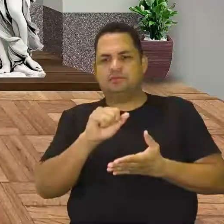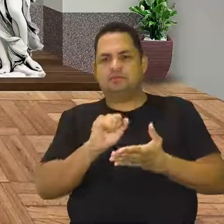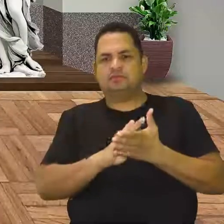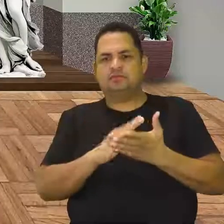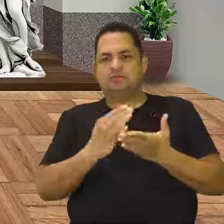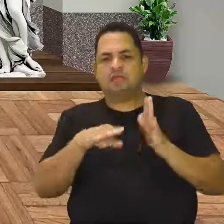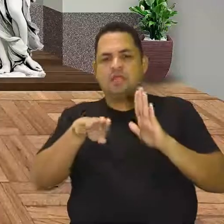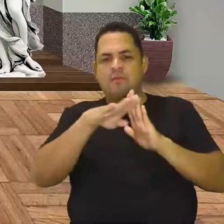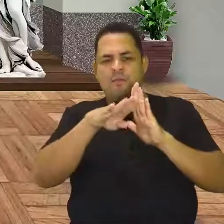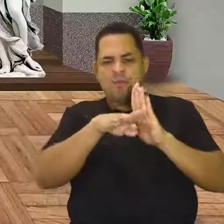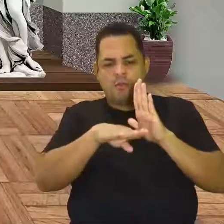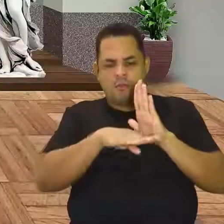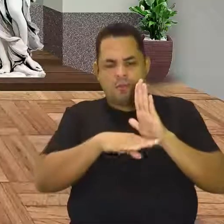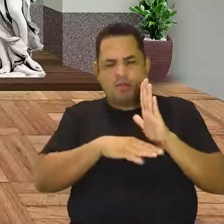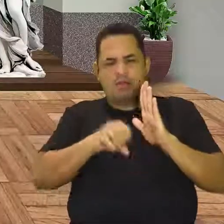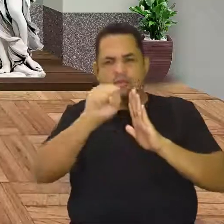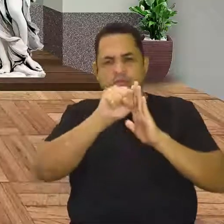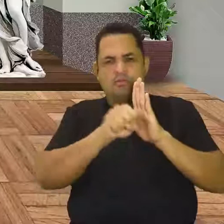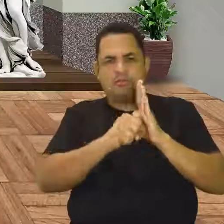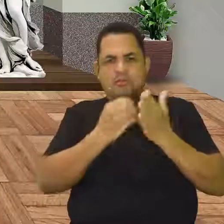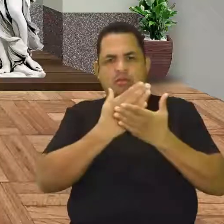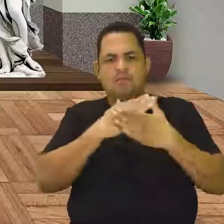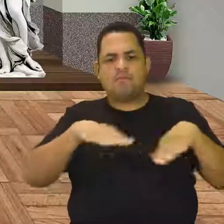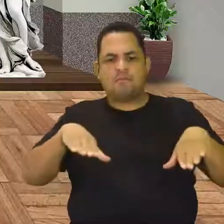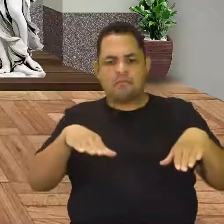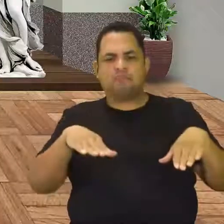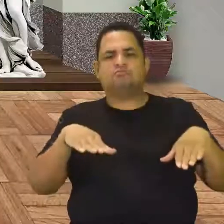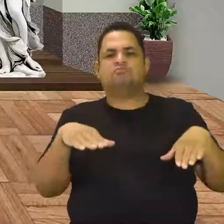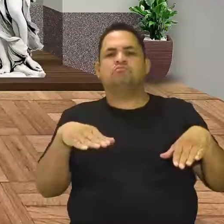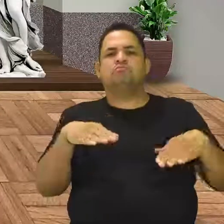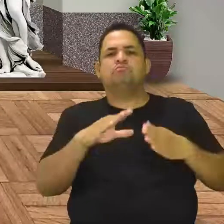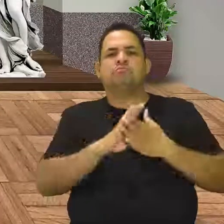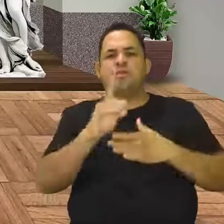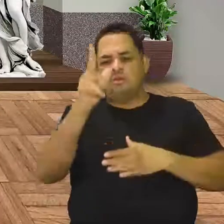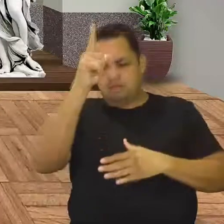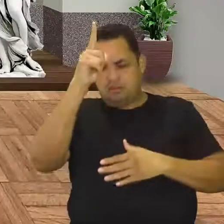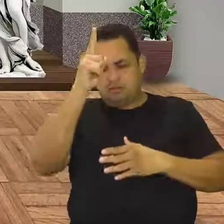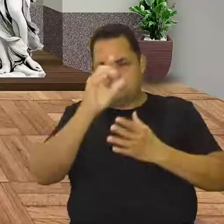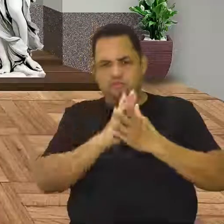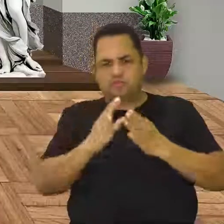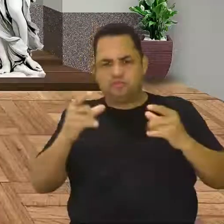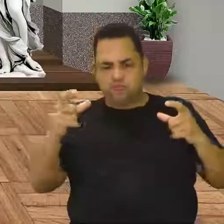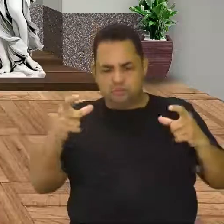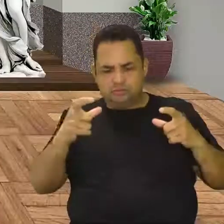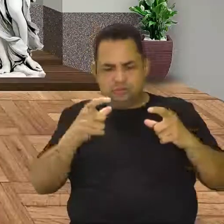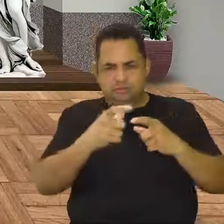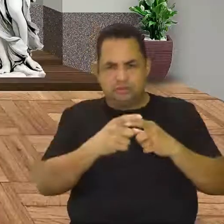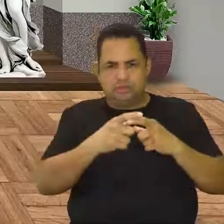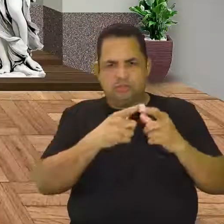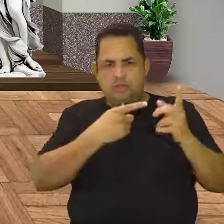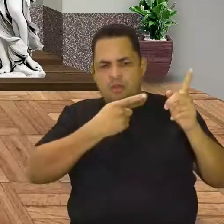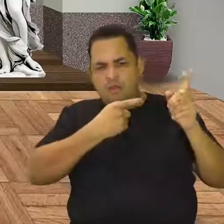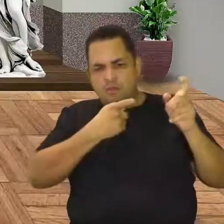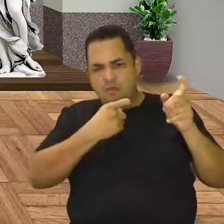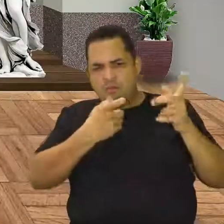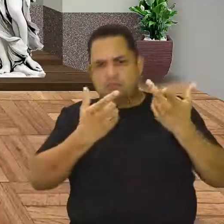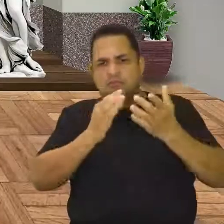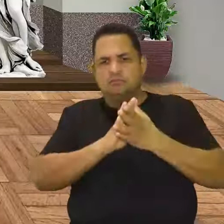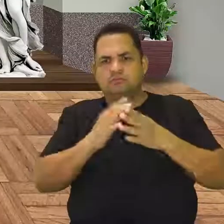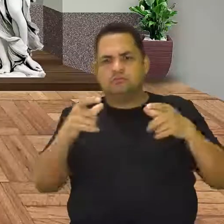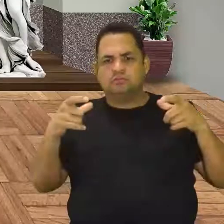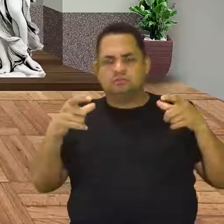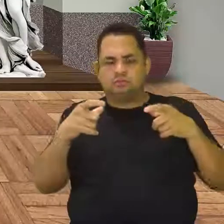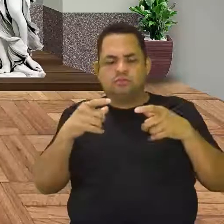444 artigos detonando os alemães. Ou seja, teria que diminuir todo o arsenal bélico, toda a frota